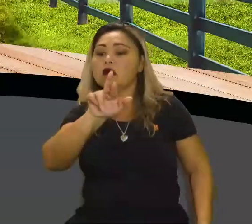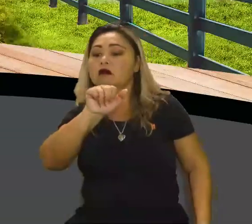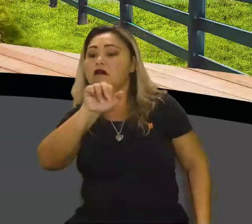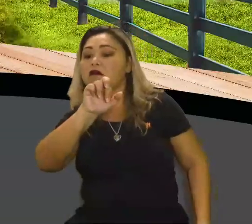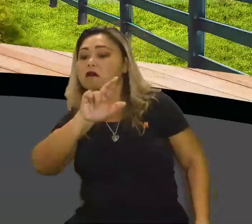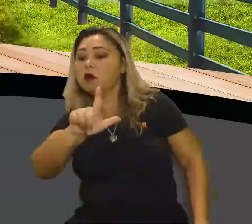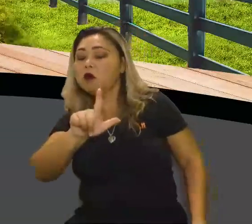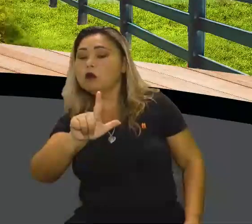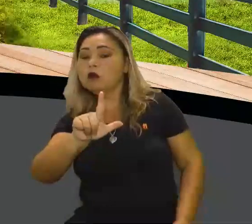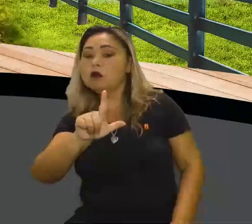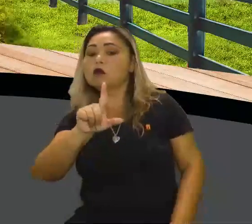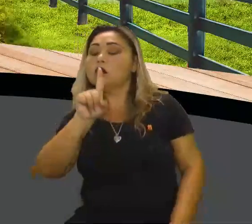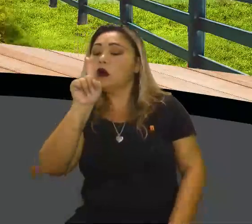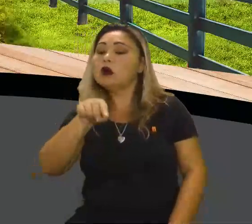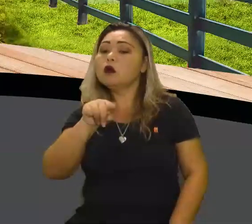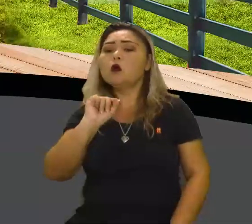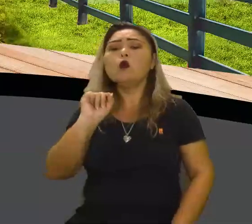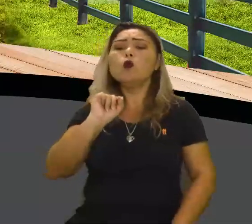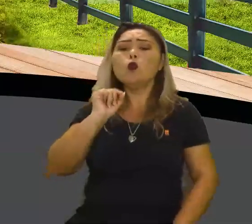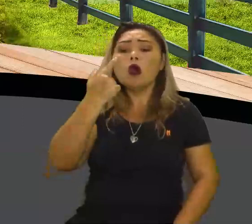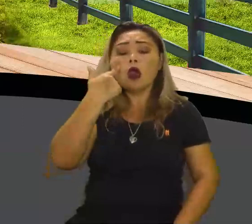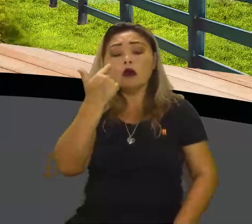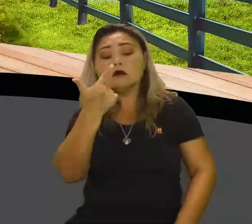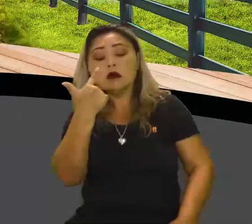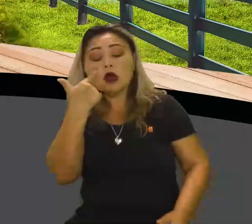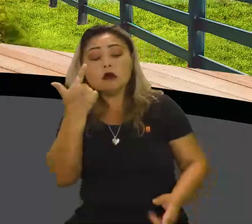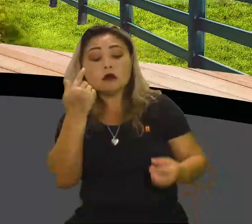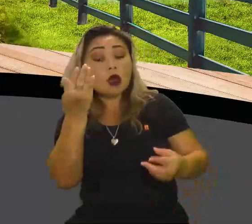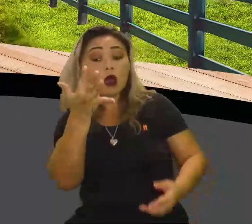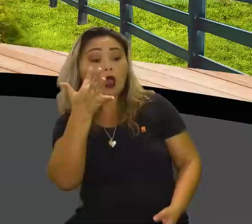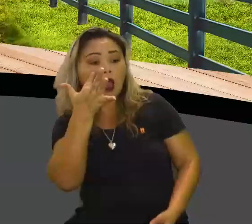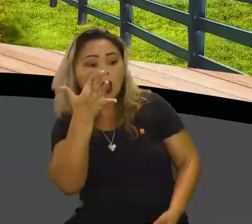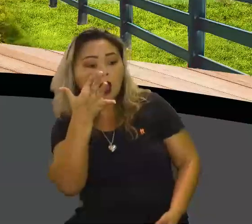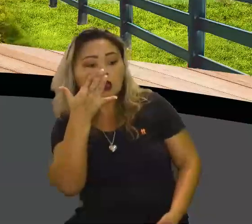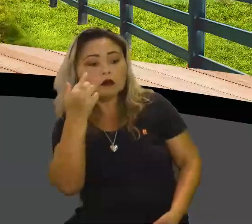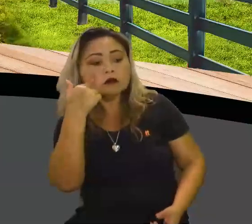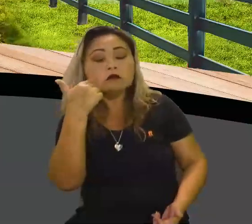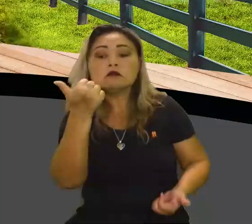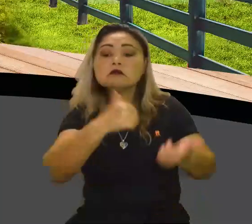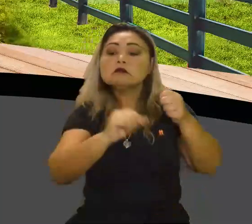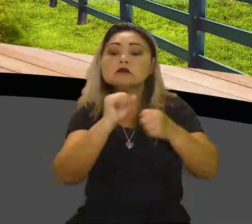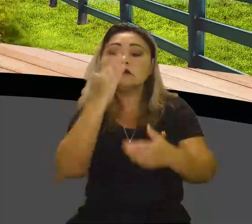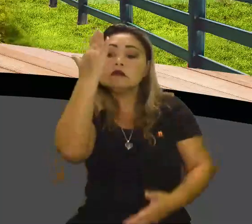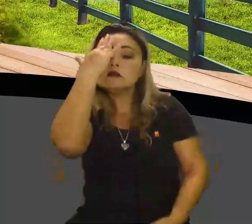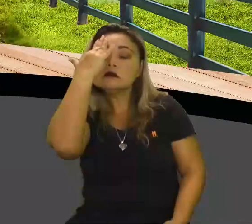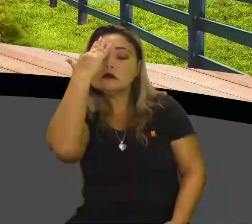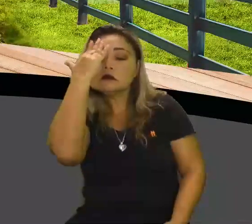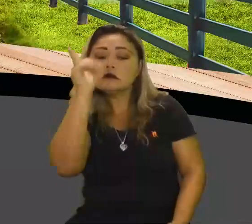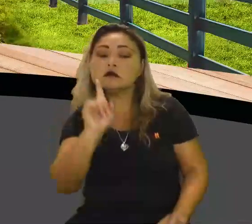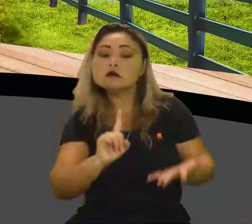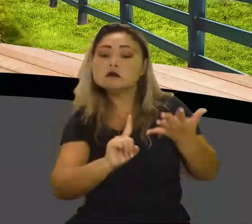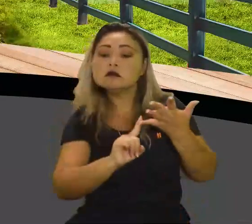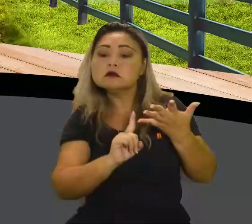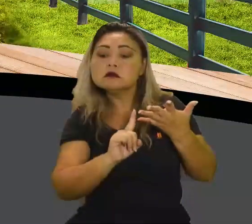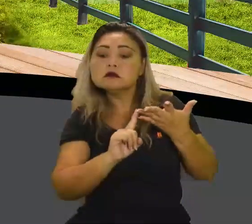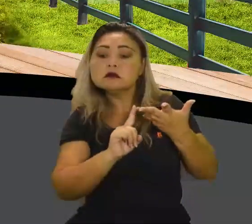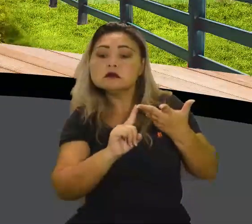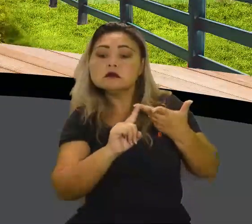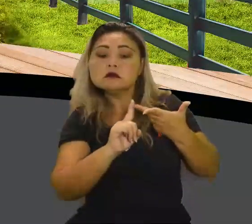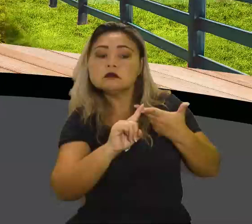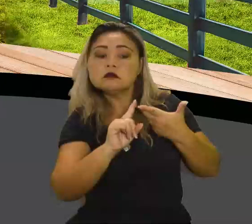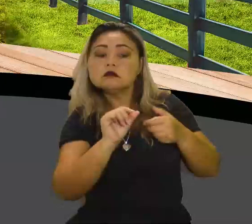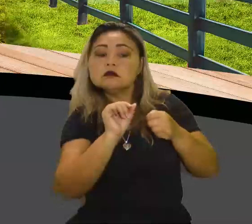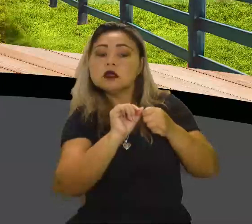florais. O que é fazer levantamento das localidades florais, professor? É saber quais são os tipos